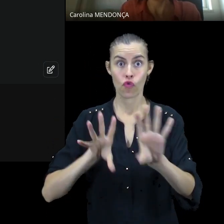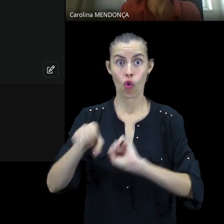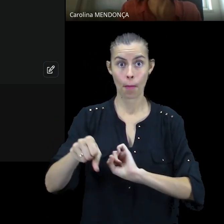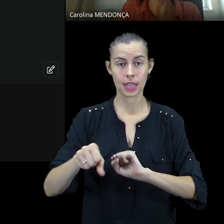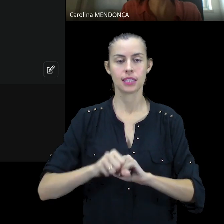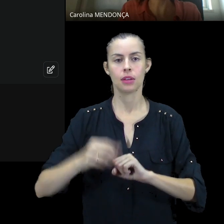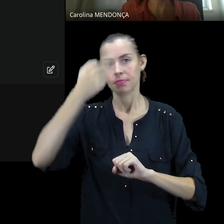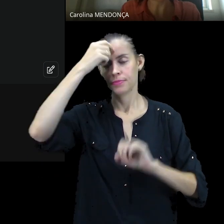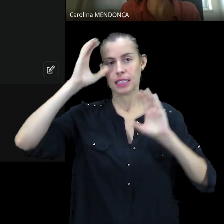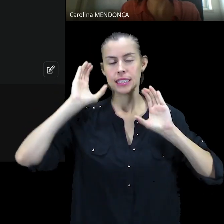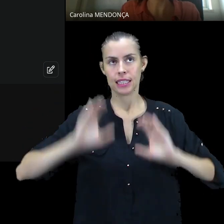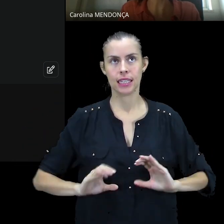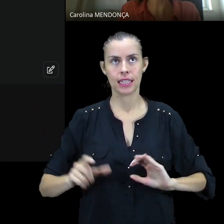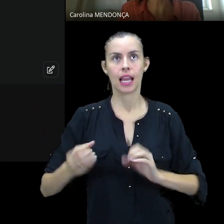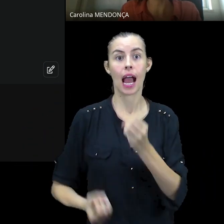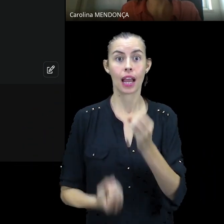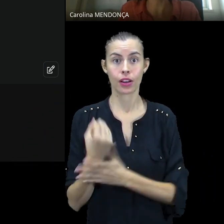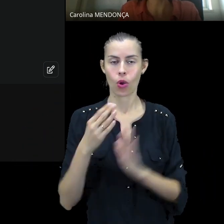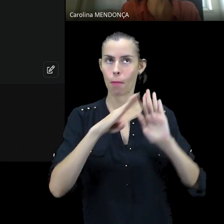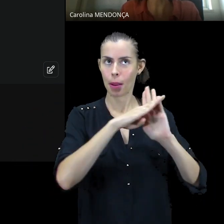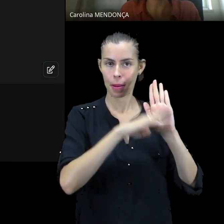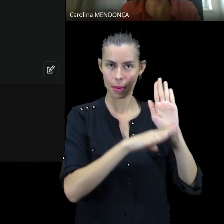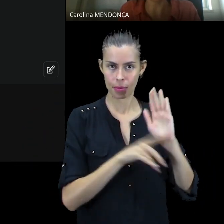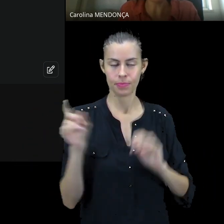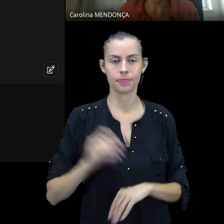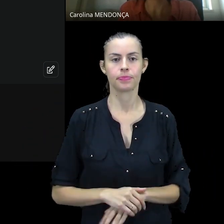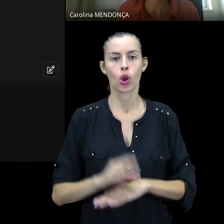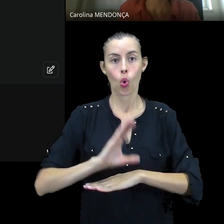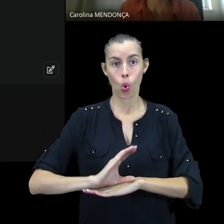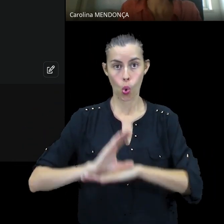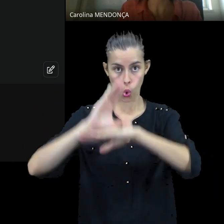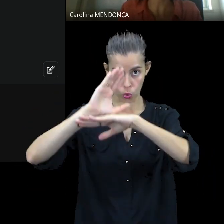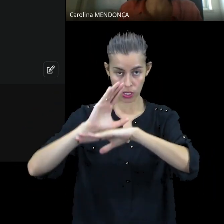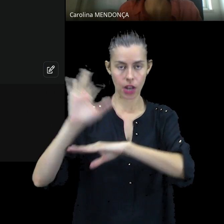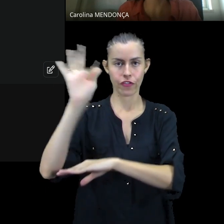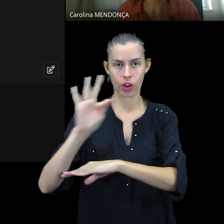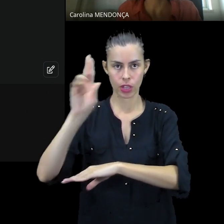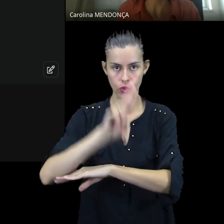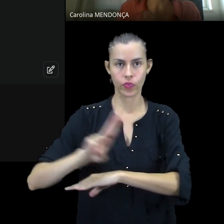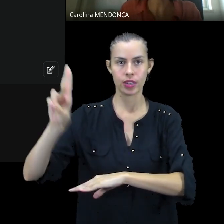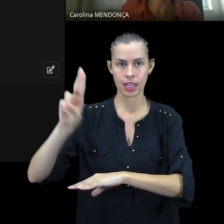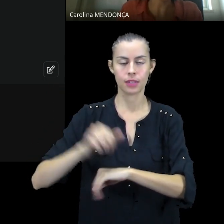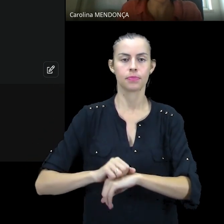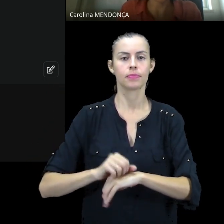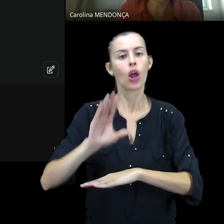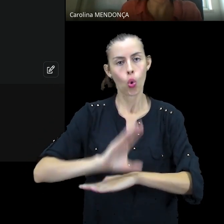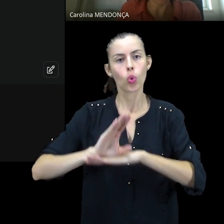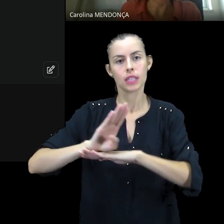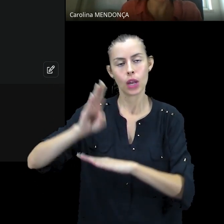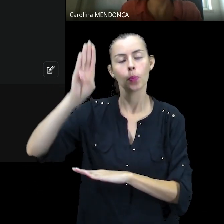departamentos para que eles indicassem quais componentes eles já ofertavam que atendiam a uma